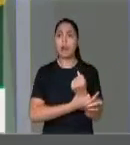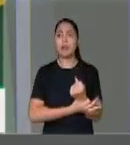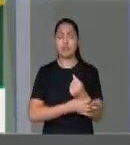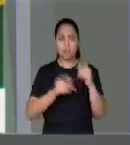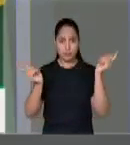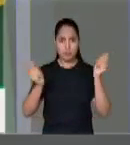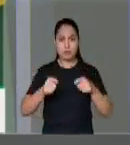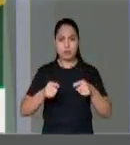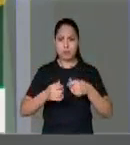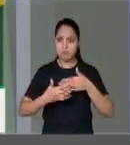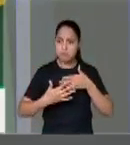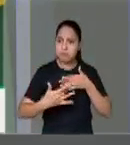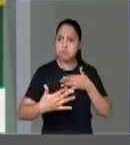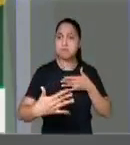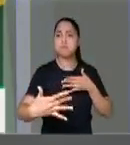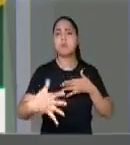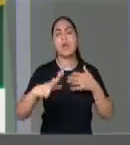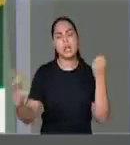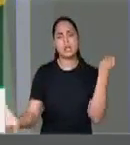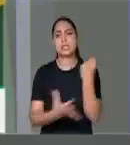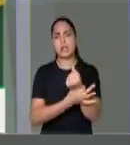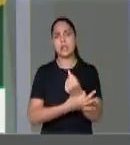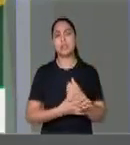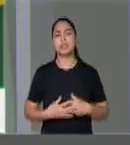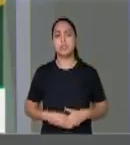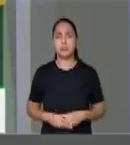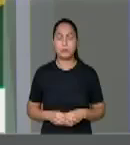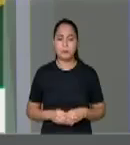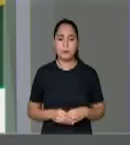por mais tempo. Então, obrigado, presidente,